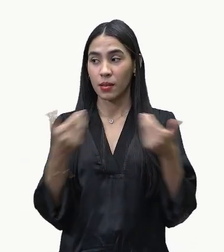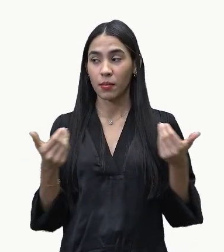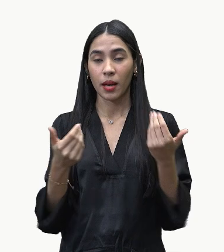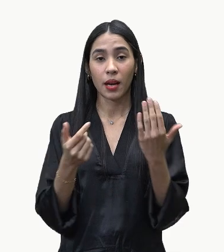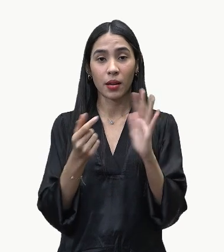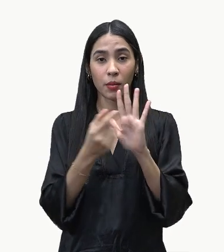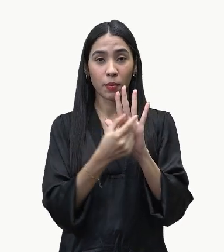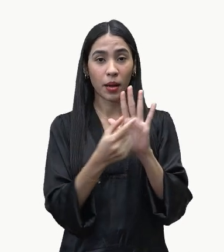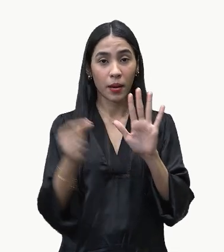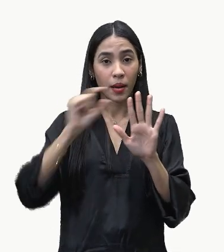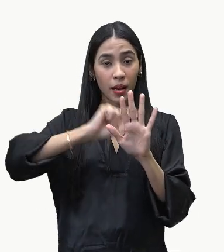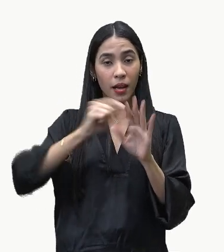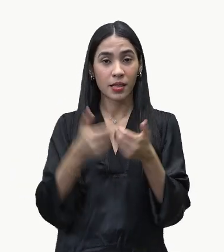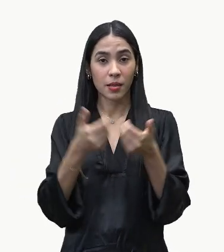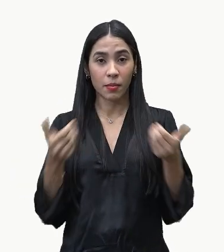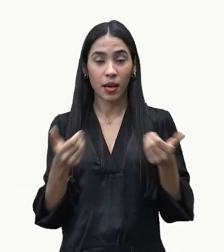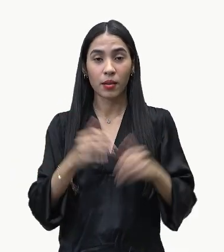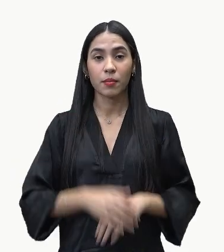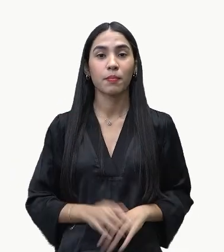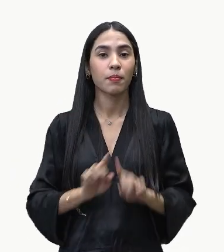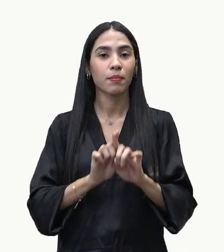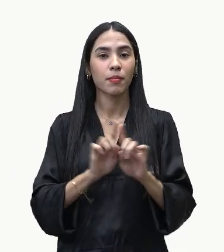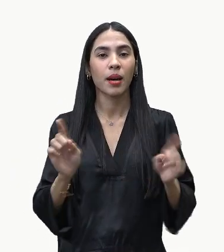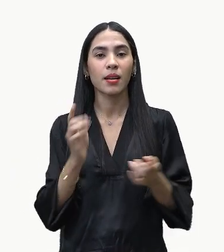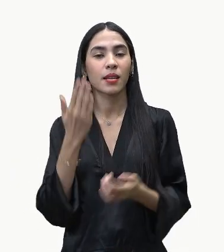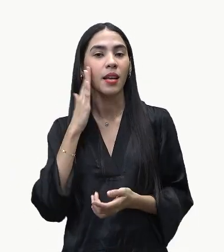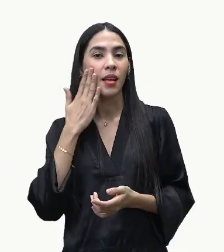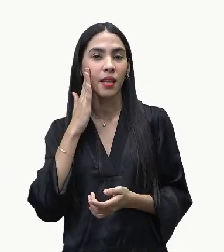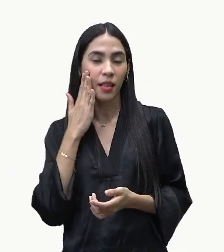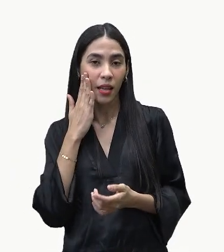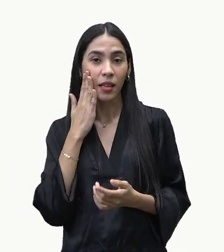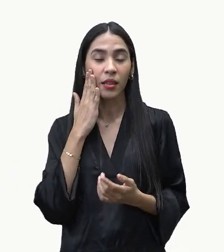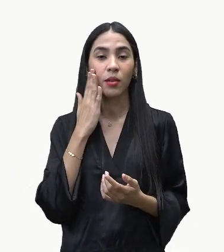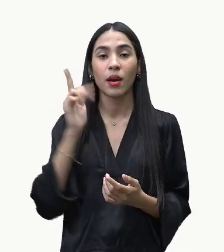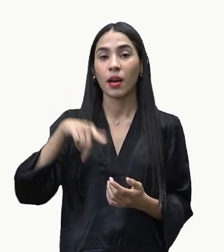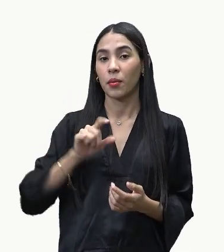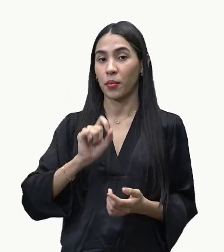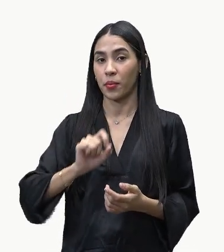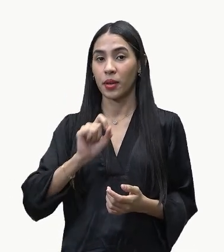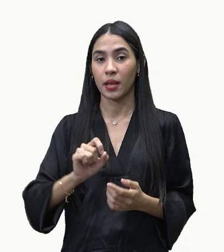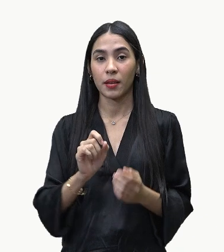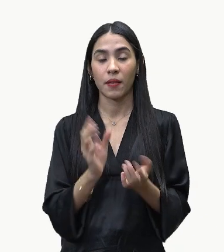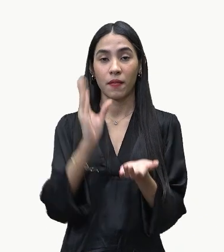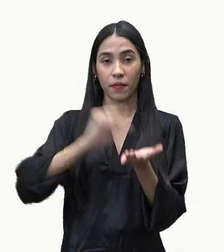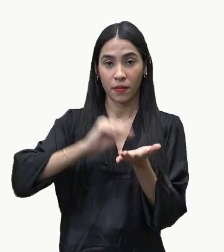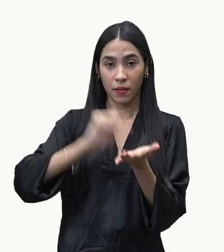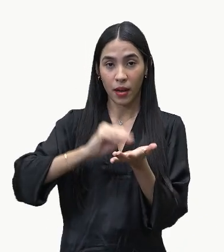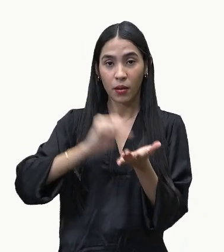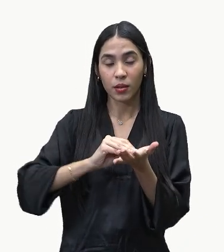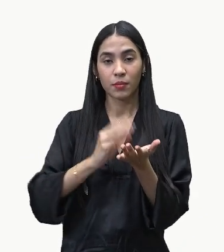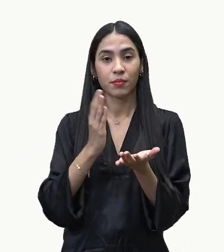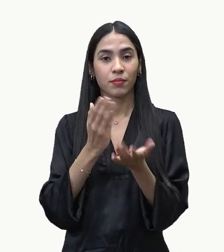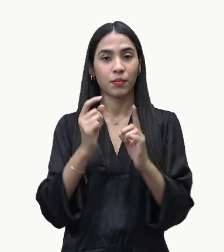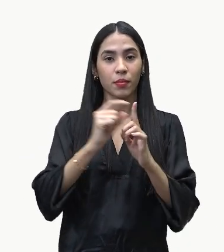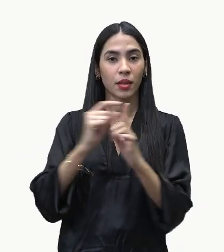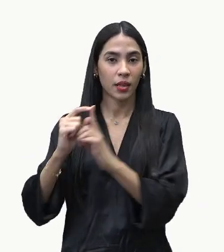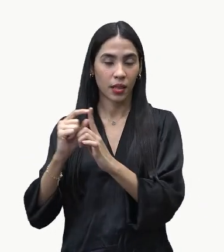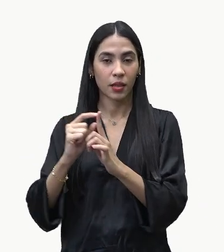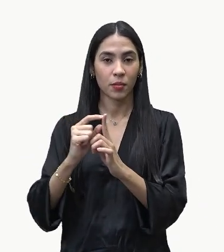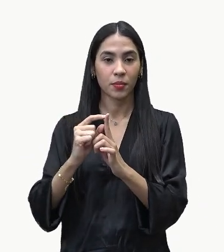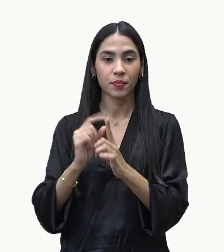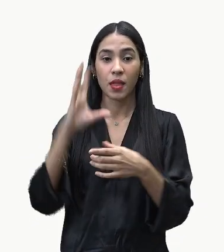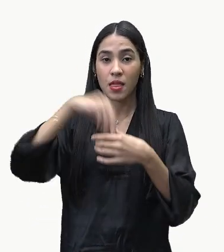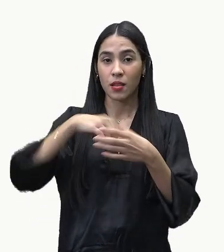para vocês, mas entendam que em ambas o que se tem é justamente essa omissão de algum termo, de algum